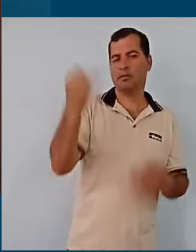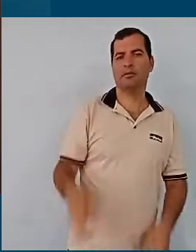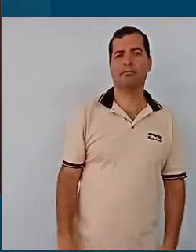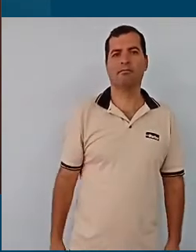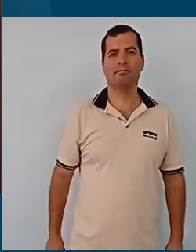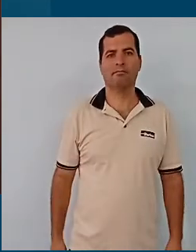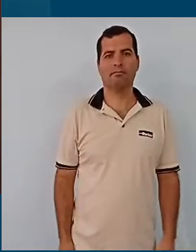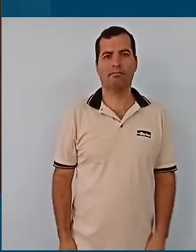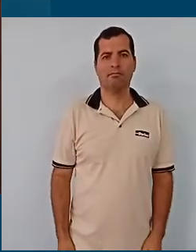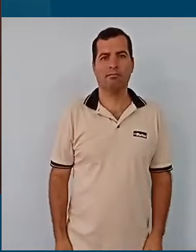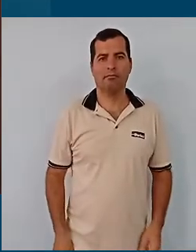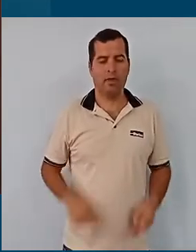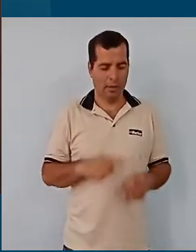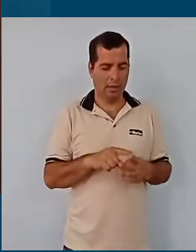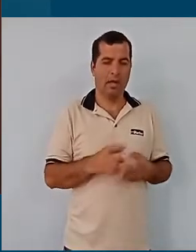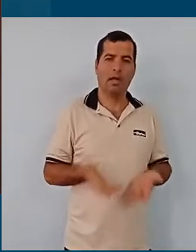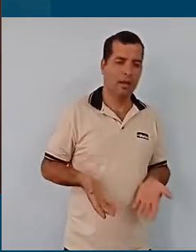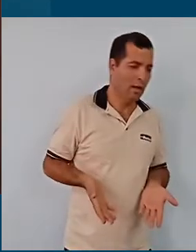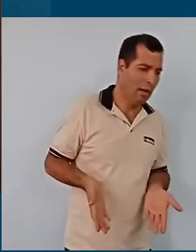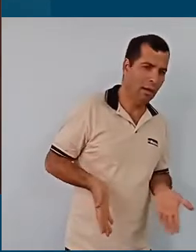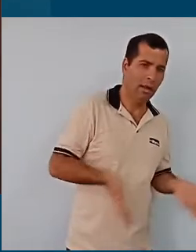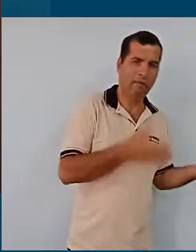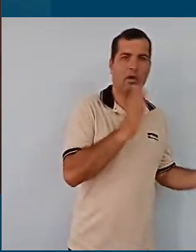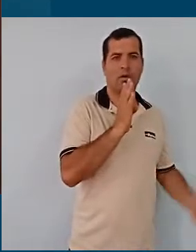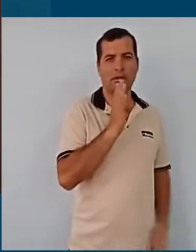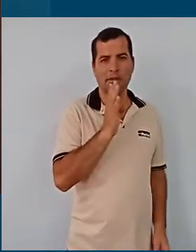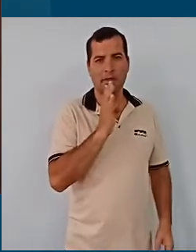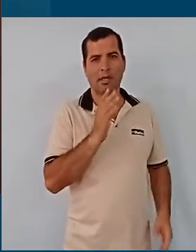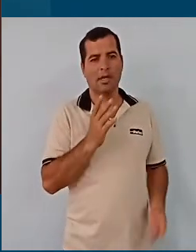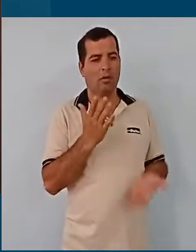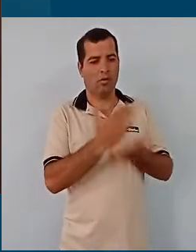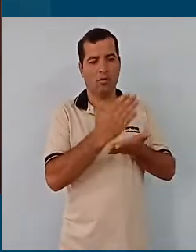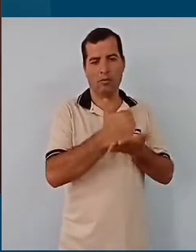O levar a criança a conhecer, compartilhar